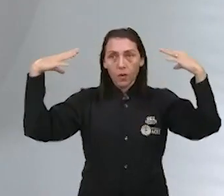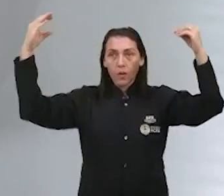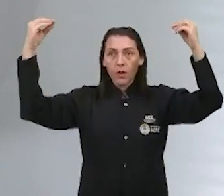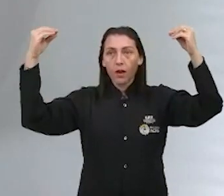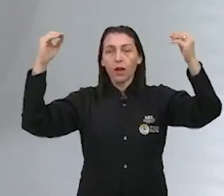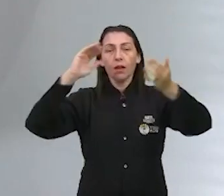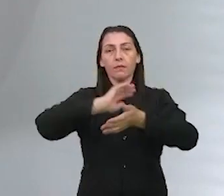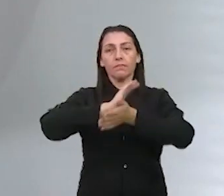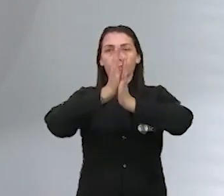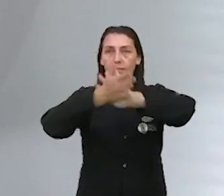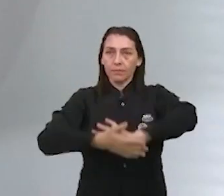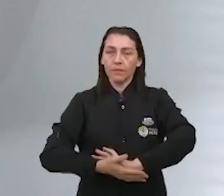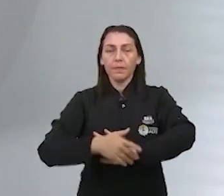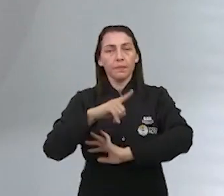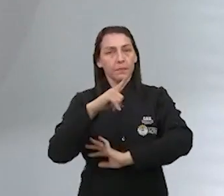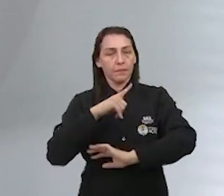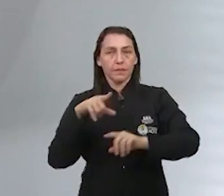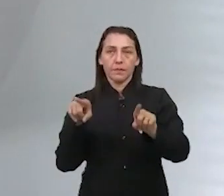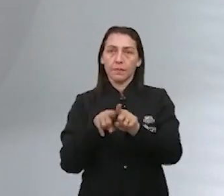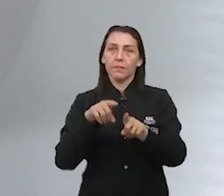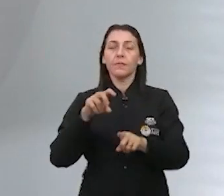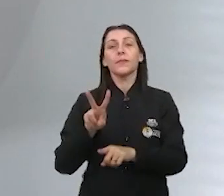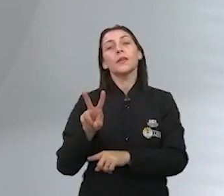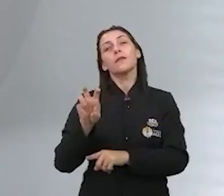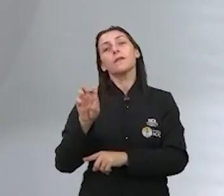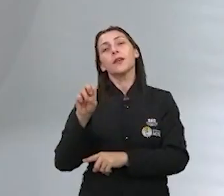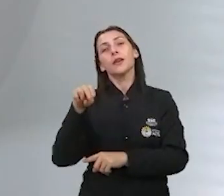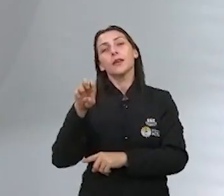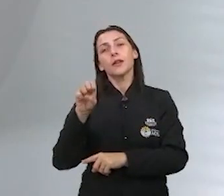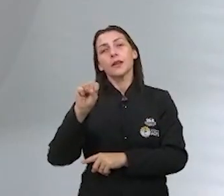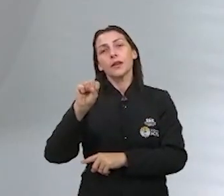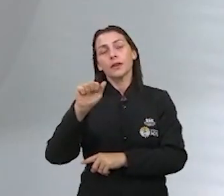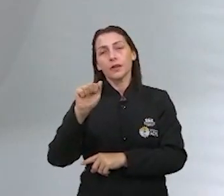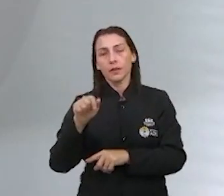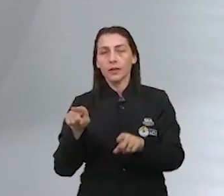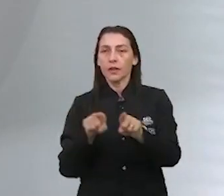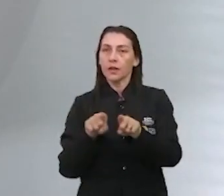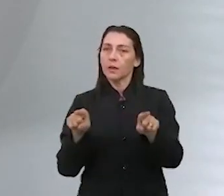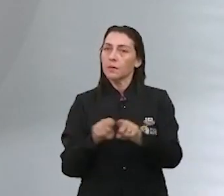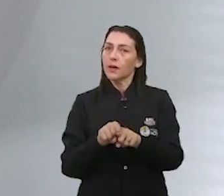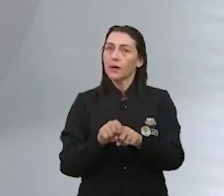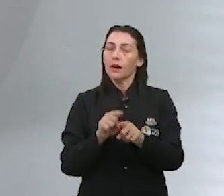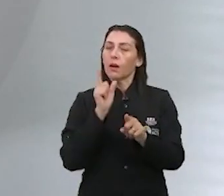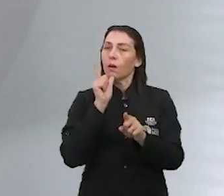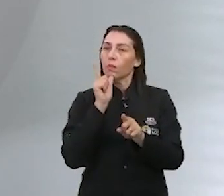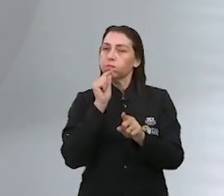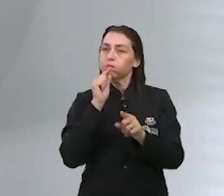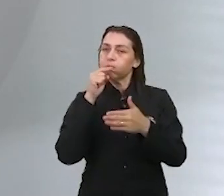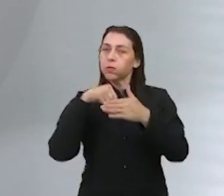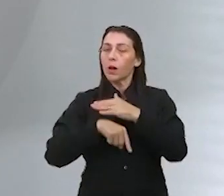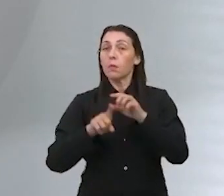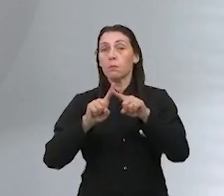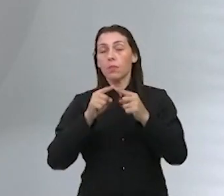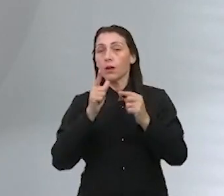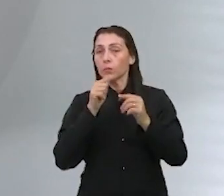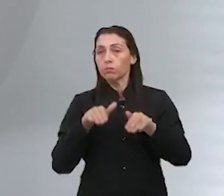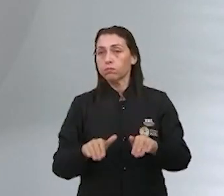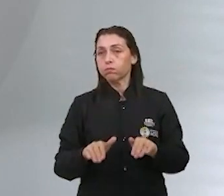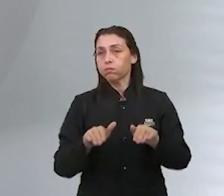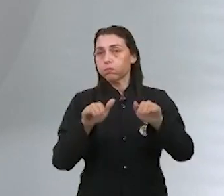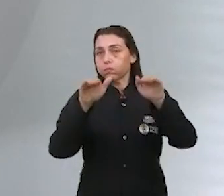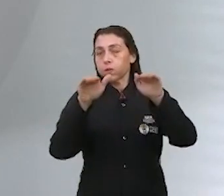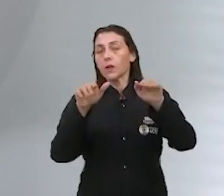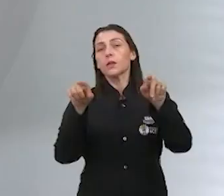existir. Nós temos outras cidades, como Veneza, por exemplo, também, que ela não está afundando, tá? Mas o nível do mar também está